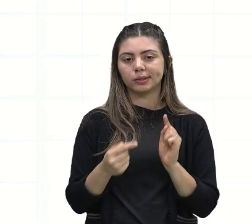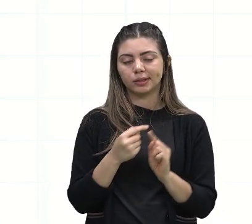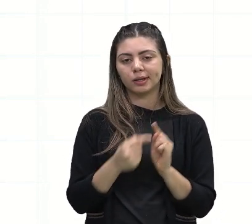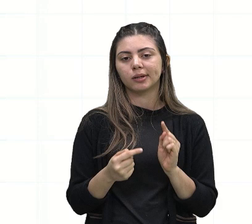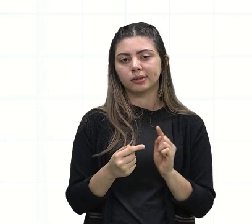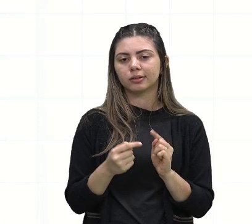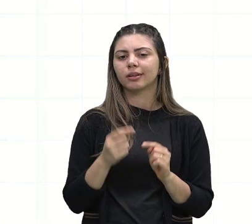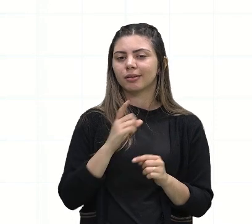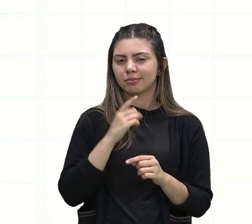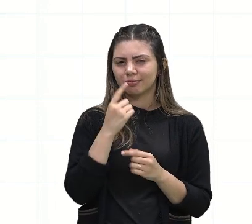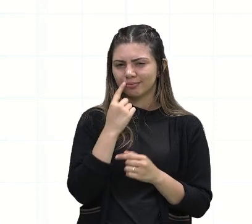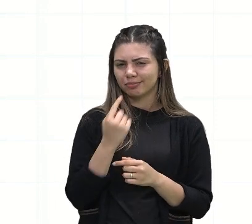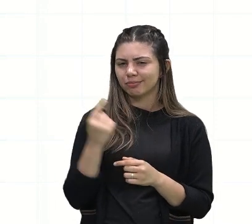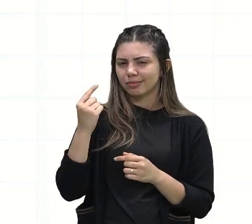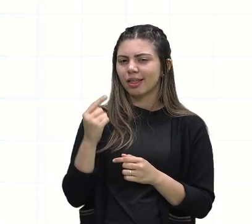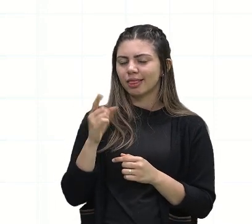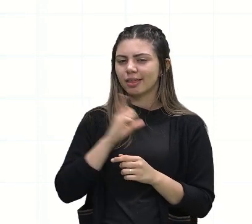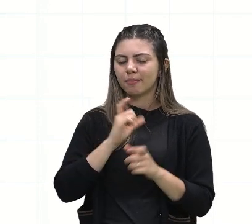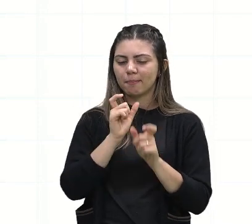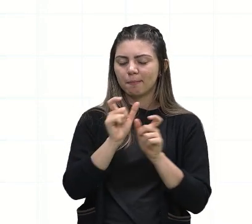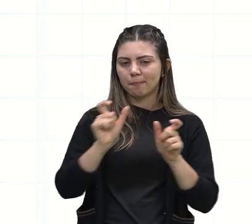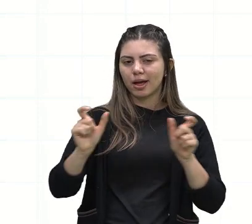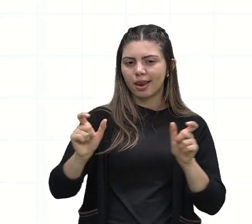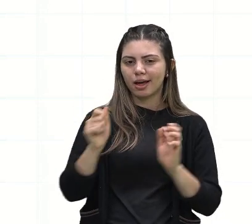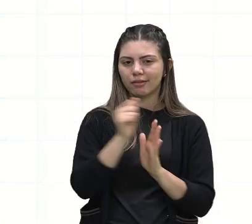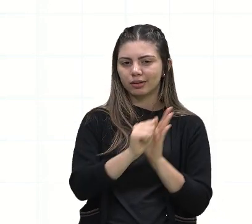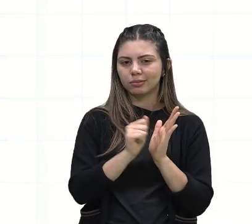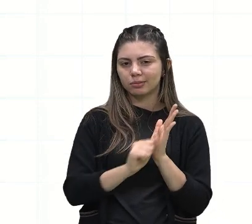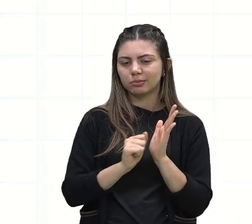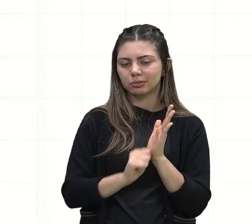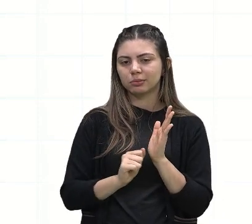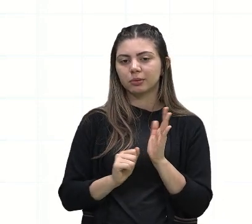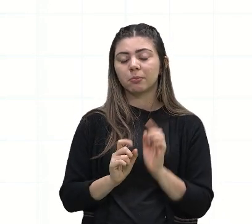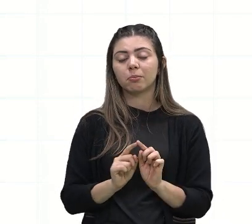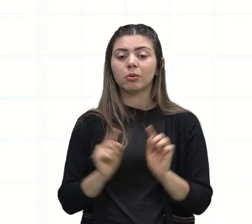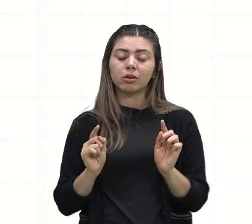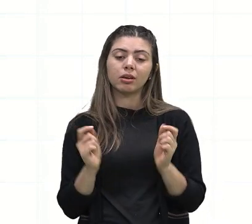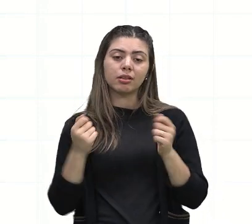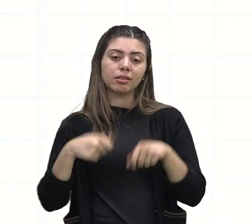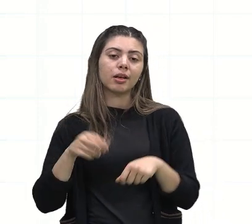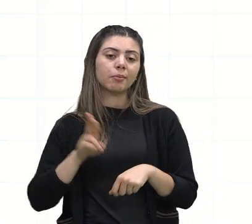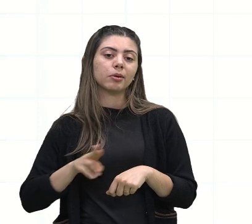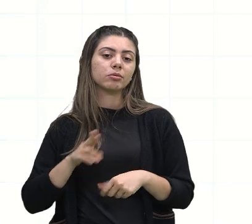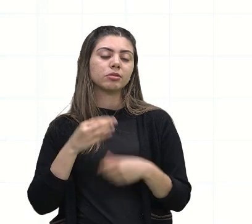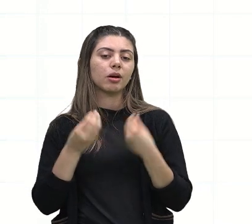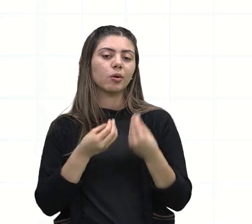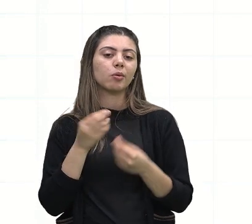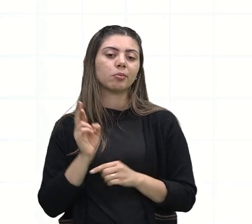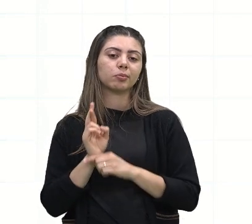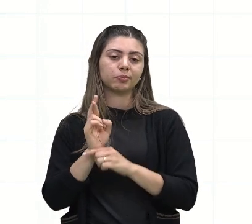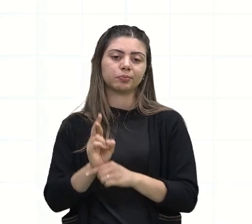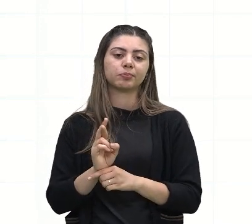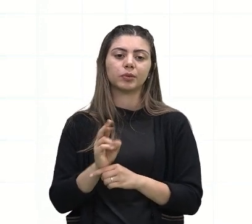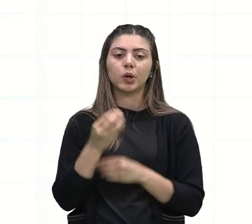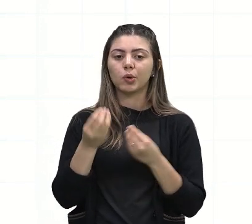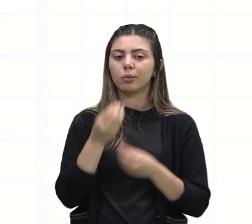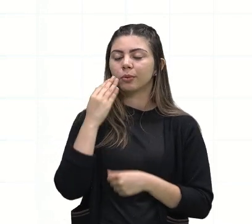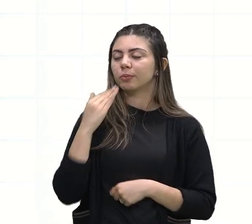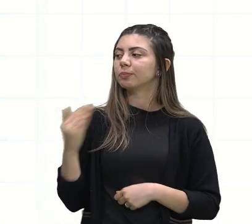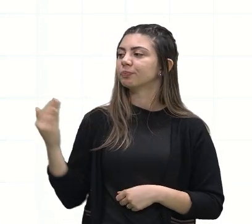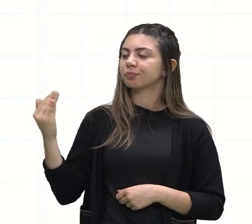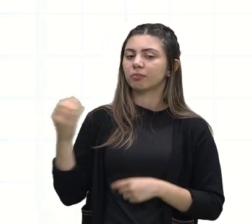está escrito aqui com palavras e não com números, né? Mas o que a gente pode representar aqui em forma de numeral? Assim,